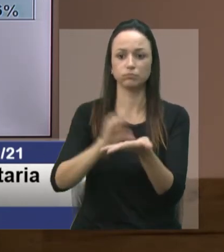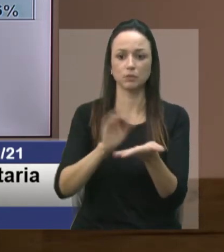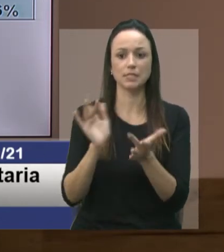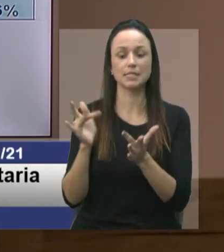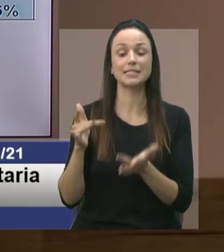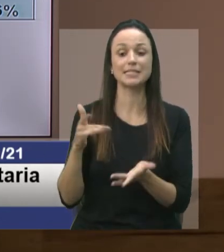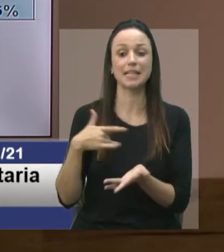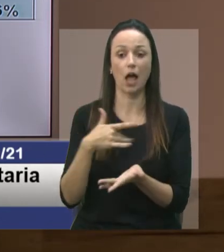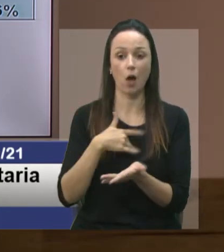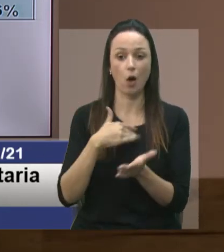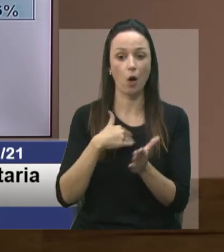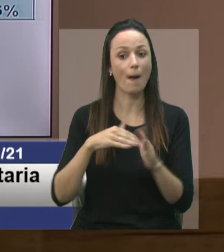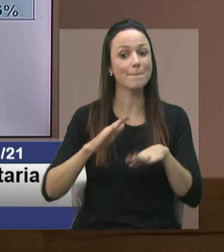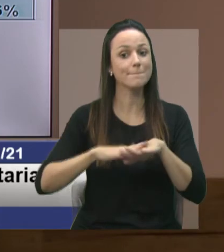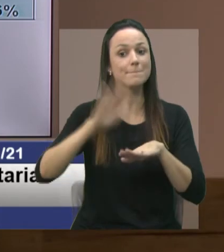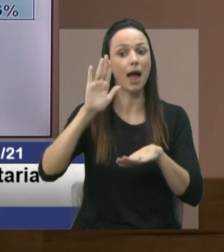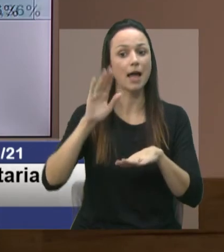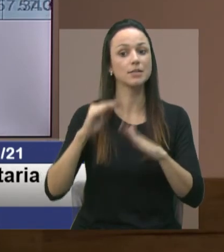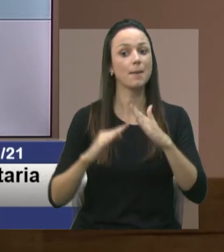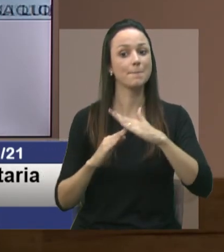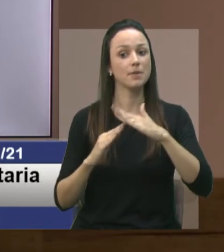do mínimo obrigatório.